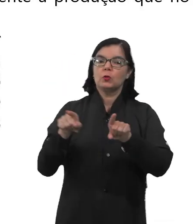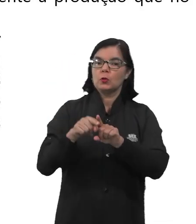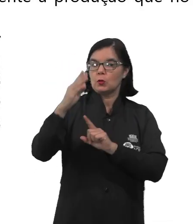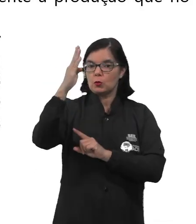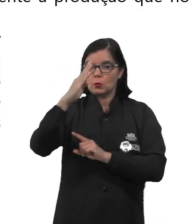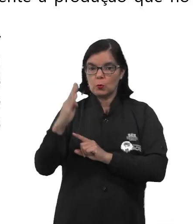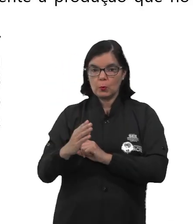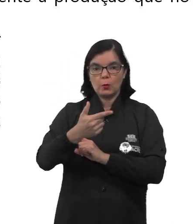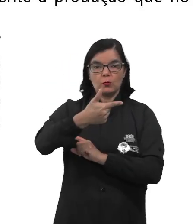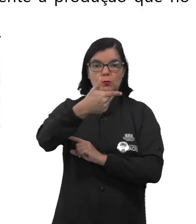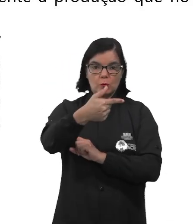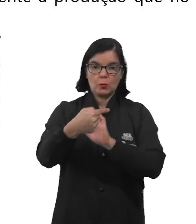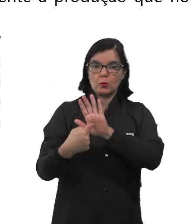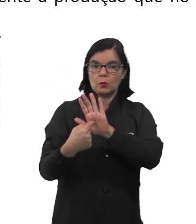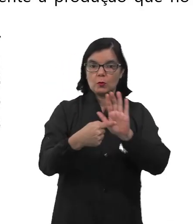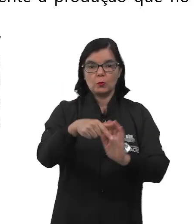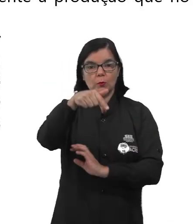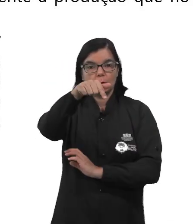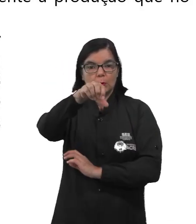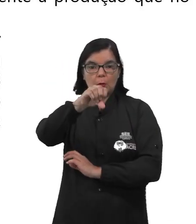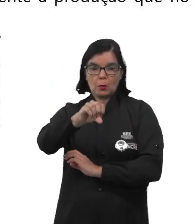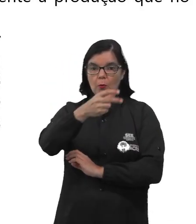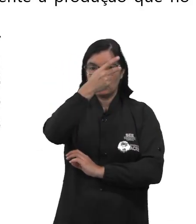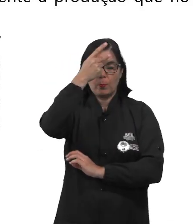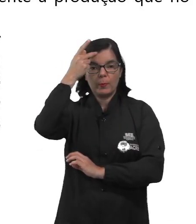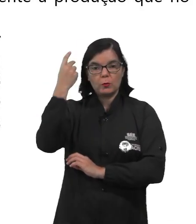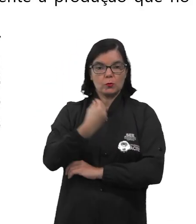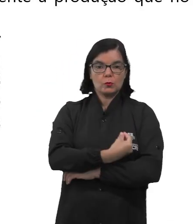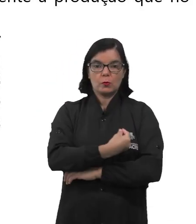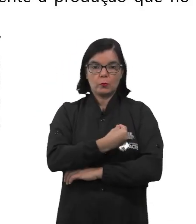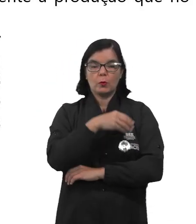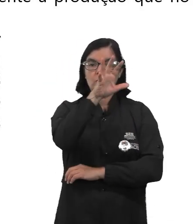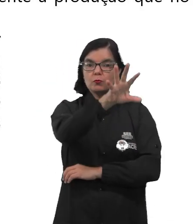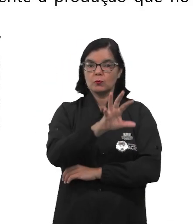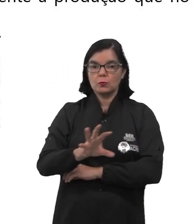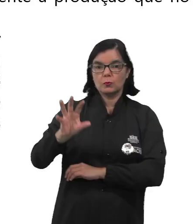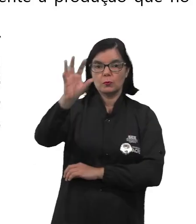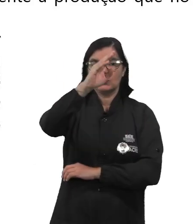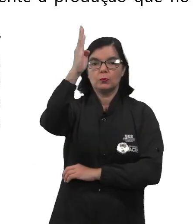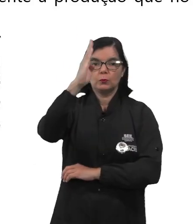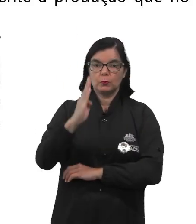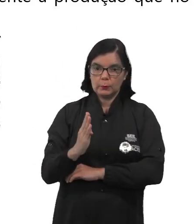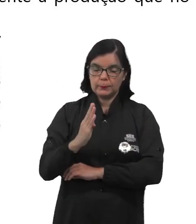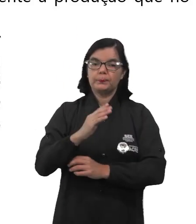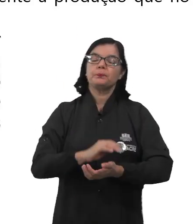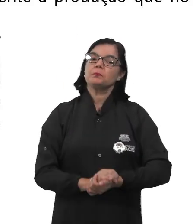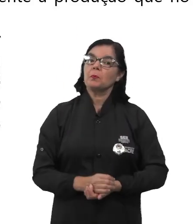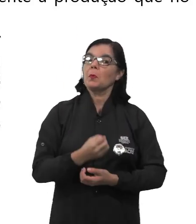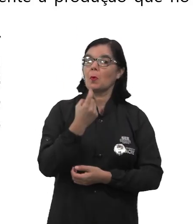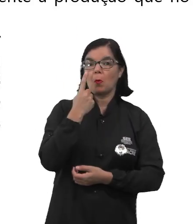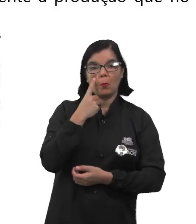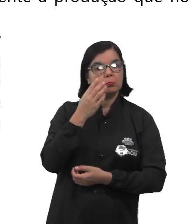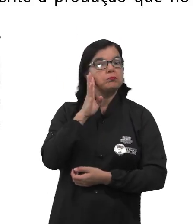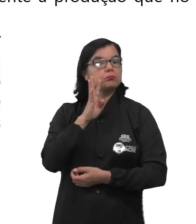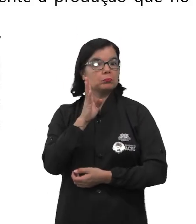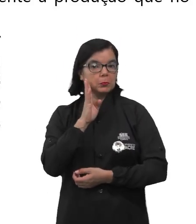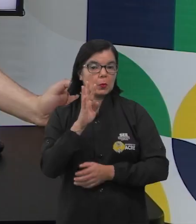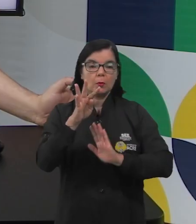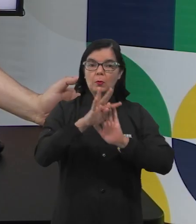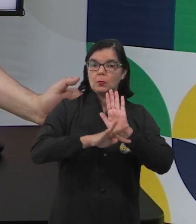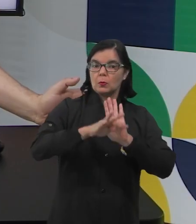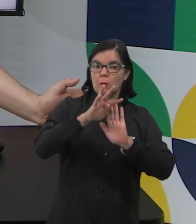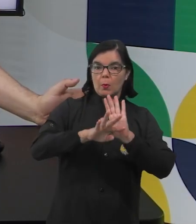Brasil 2 traz 79 autores de várias regiões do Brasil. Então olha que legal, a gente vai ter aqui um texto que